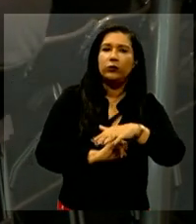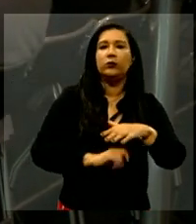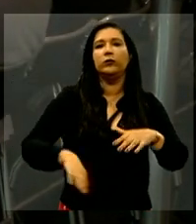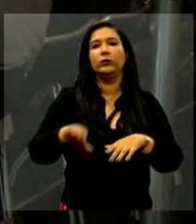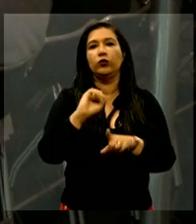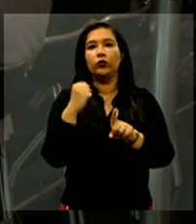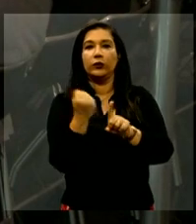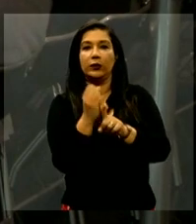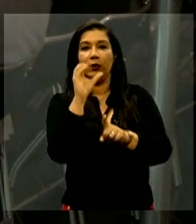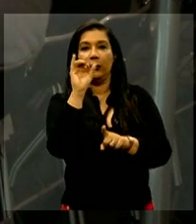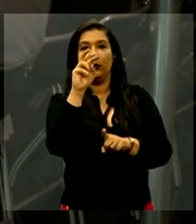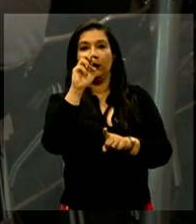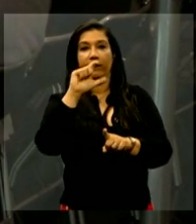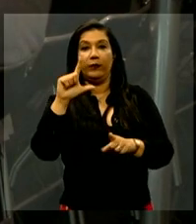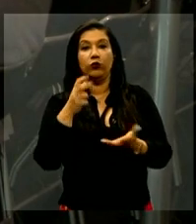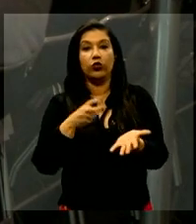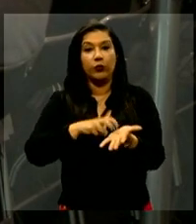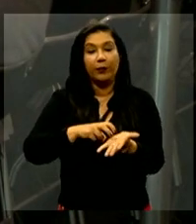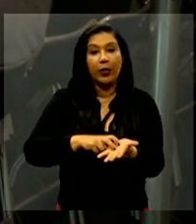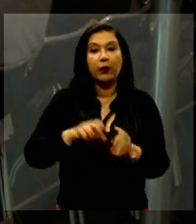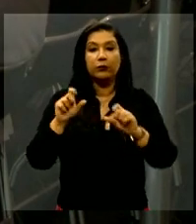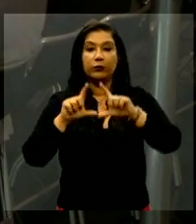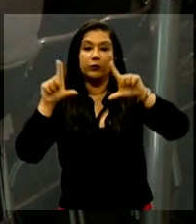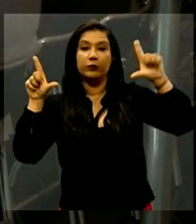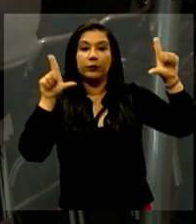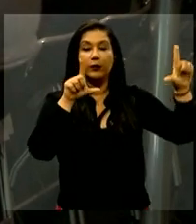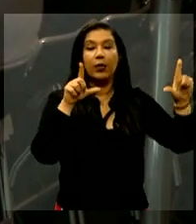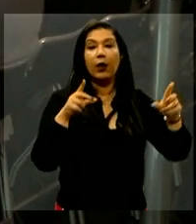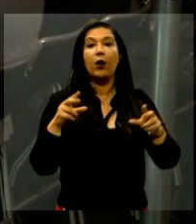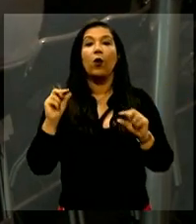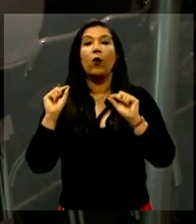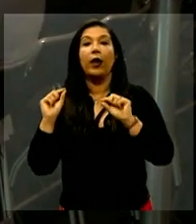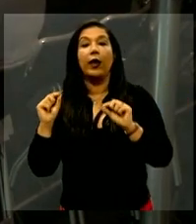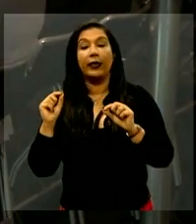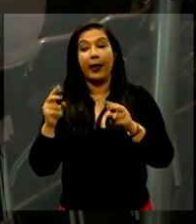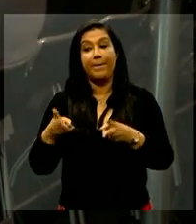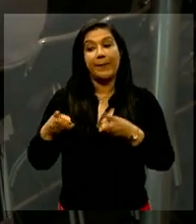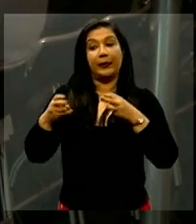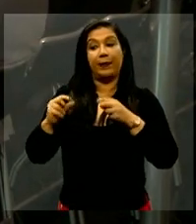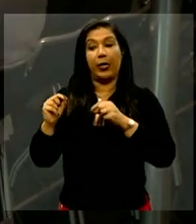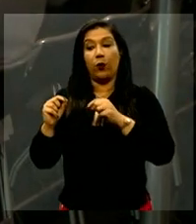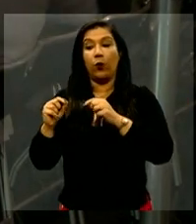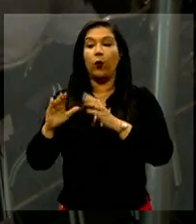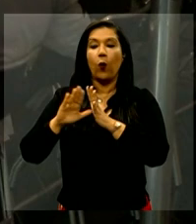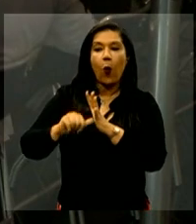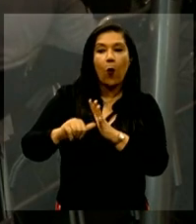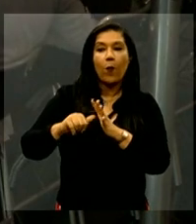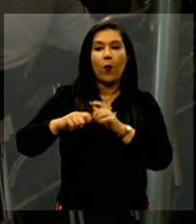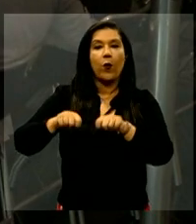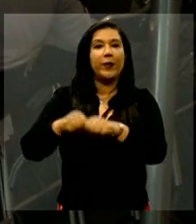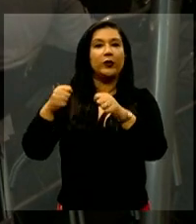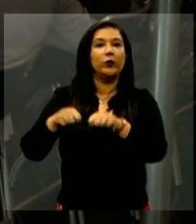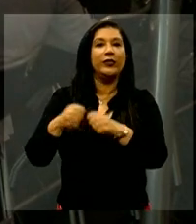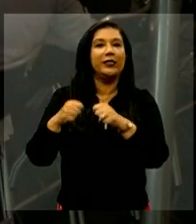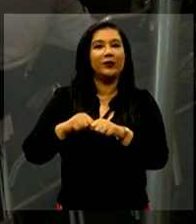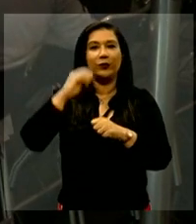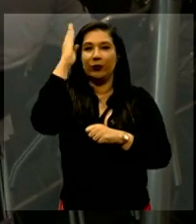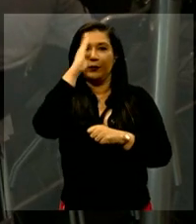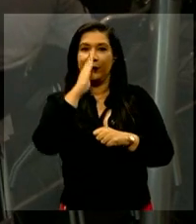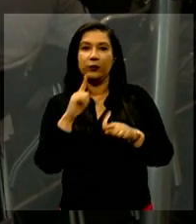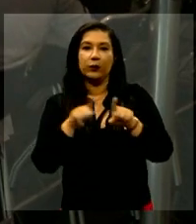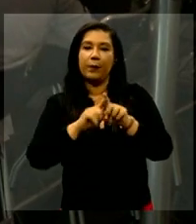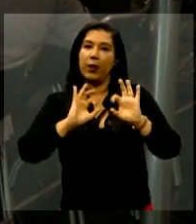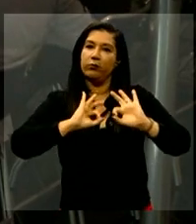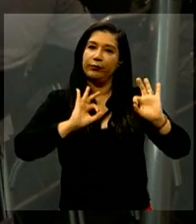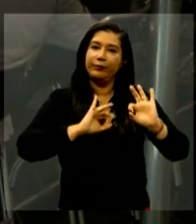civil. Agora de manhã, há painéis sobre a percepção da corrupção e os prejuízos para o país e as iniciativas